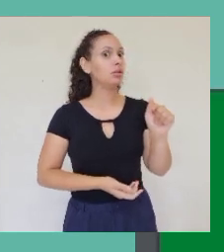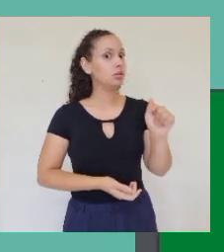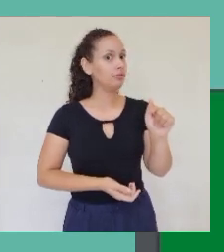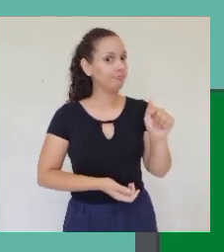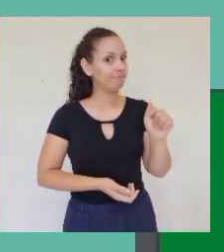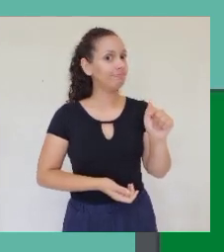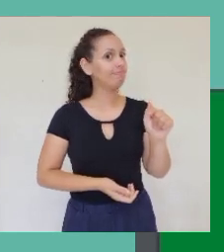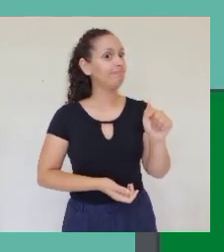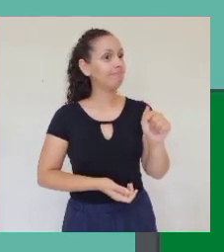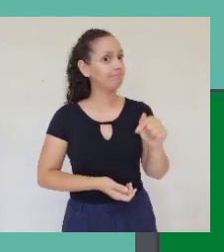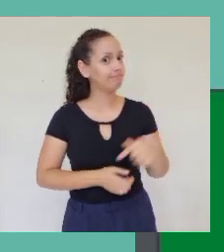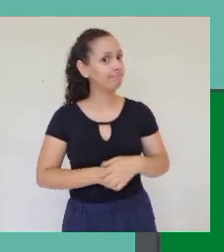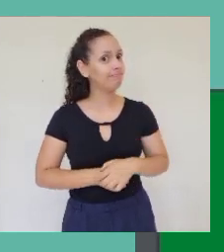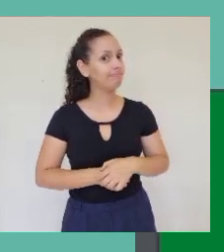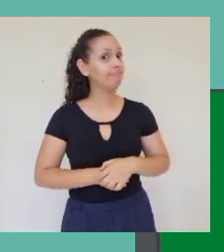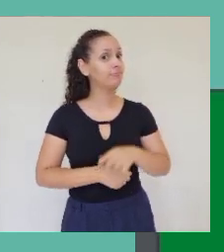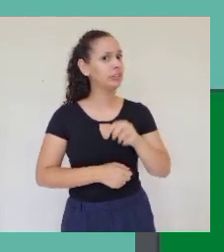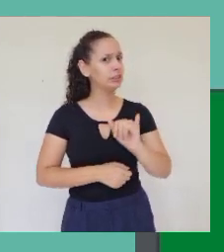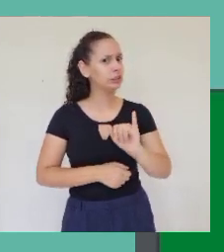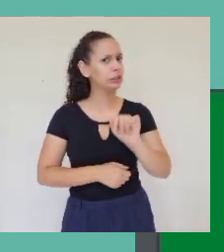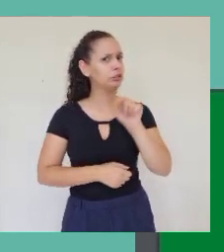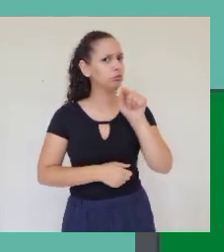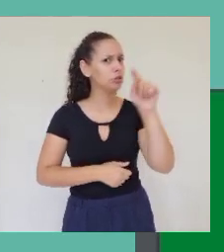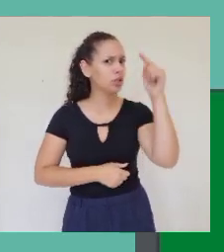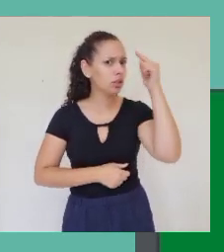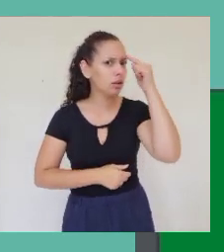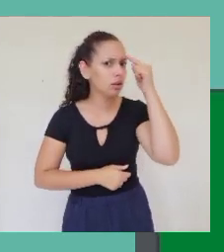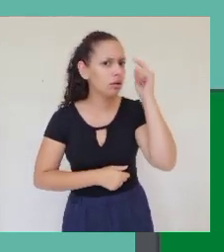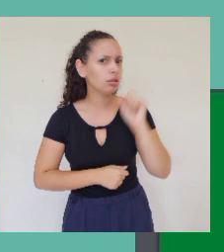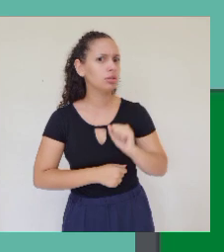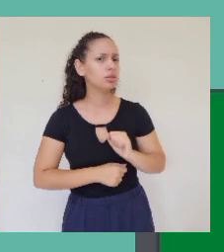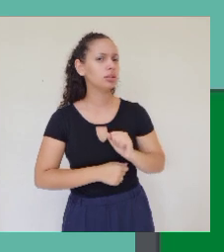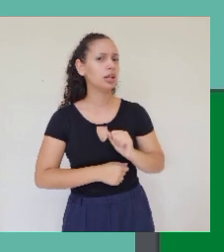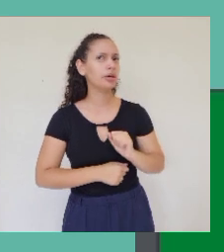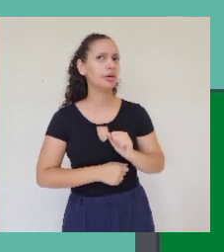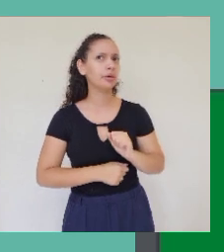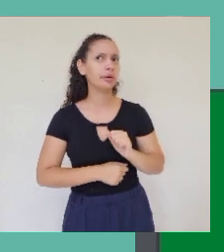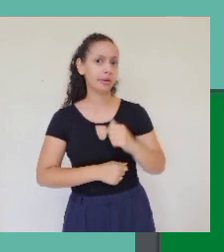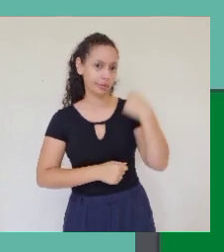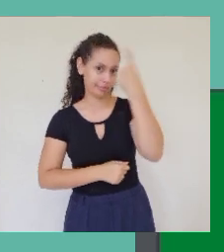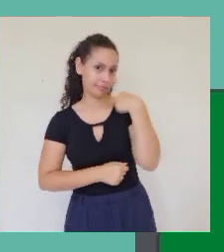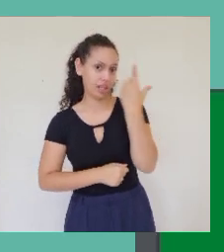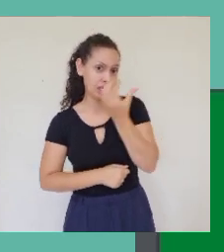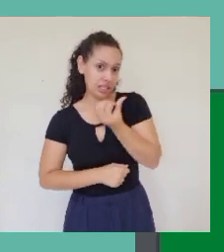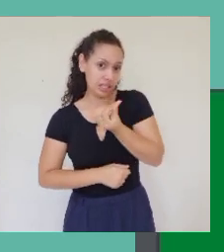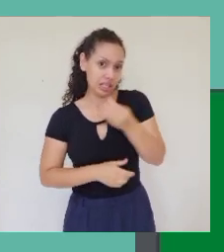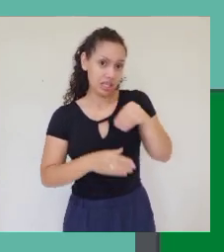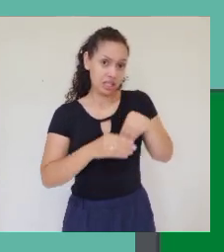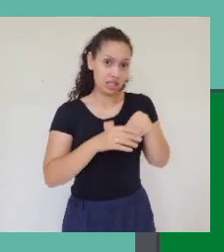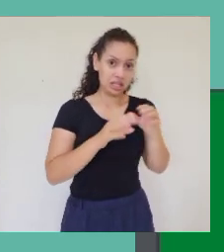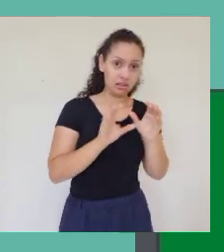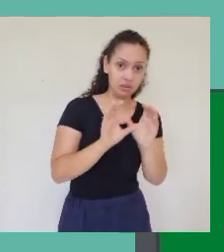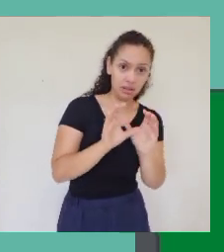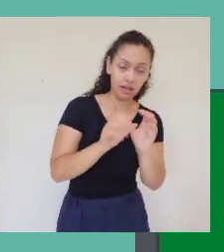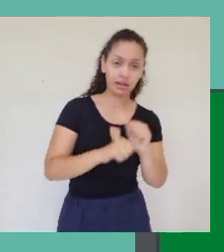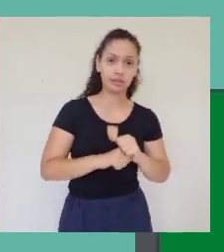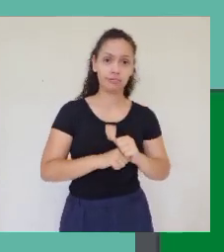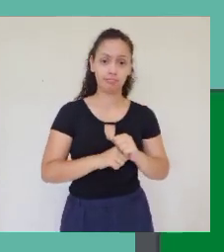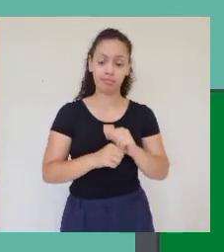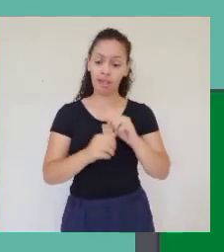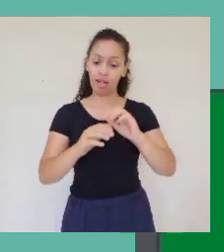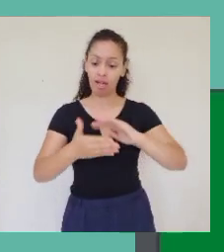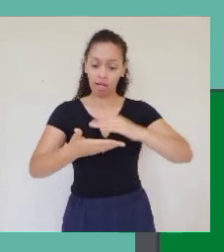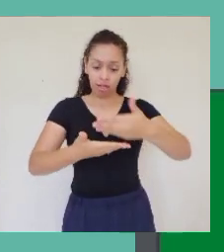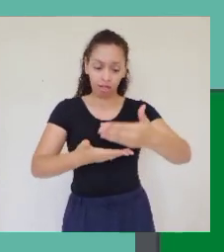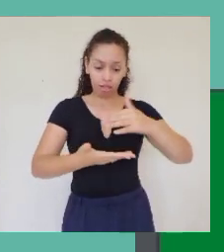parar para pensar que você fica, às vezes, 6 horas na universidade, 2 horas frente a uma tela, 2 horas frente